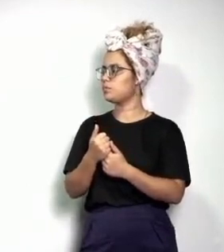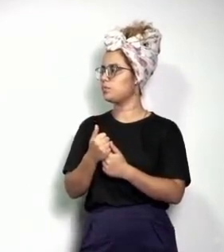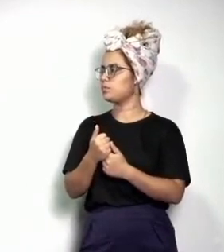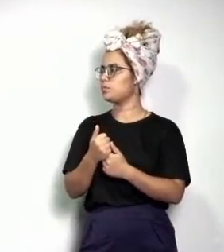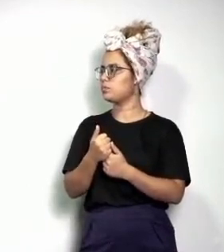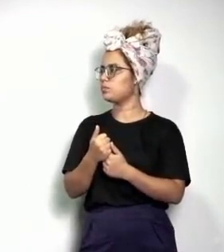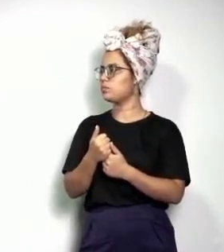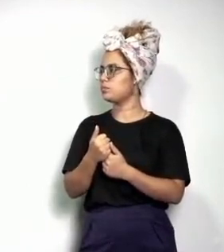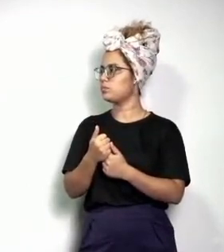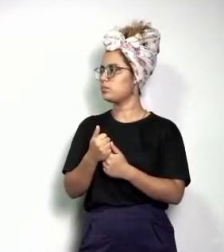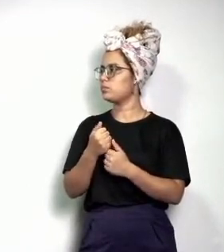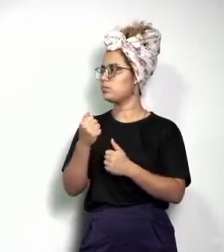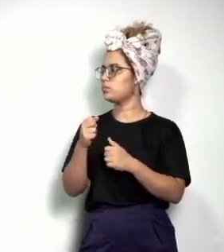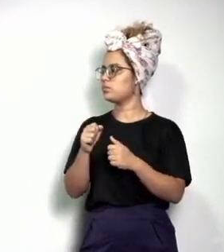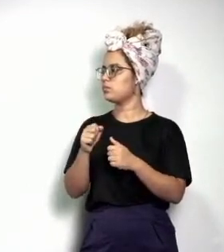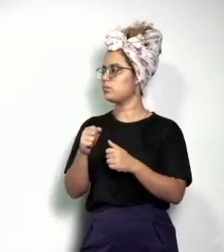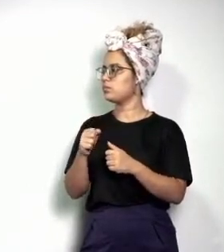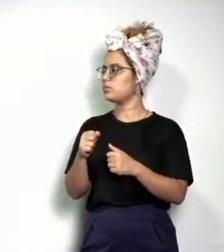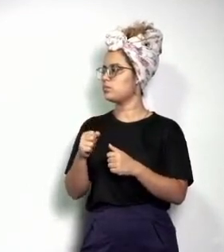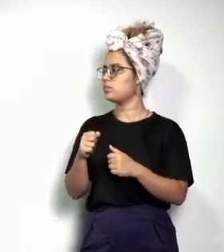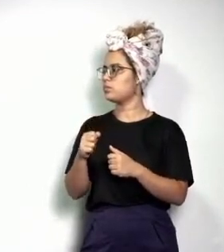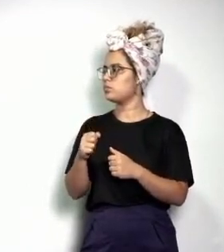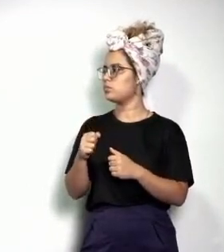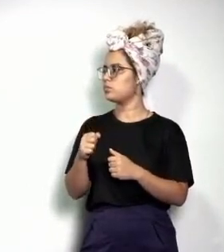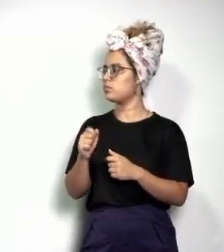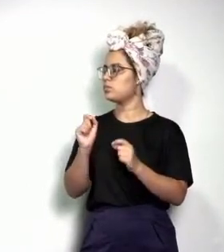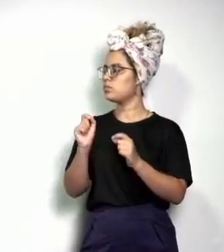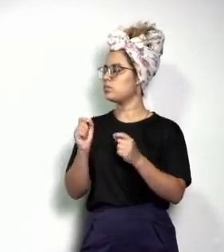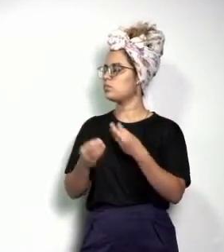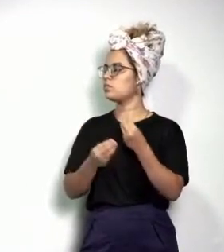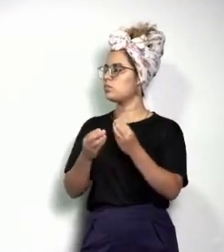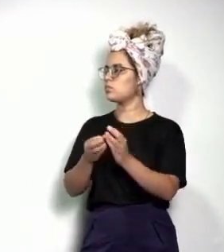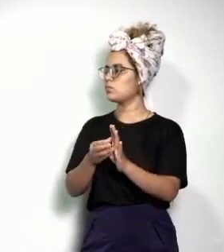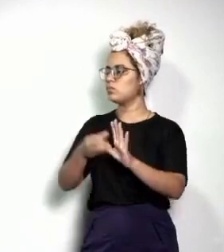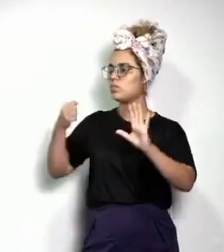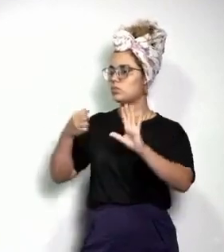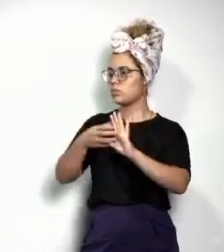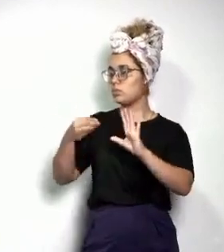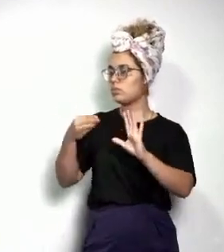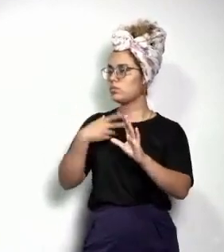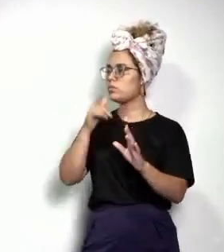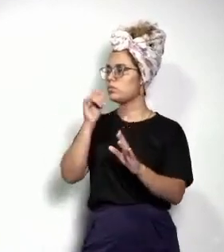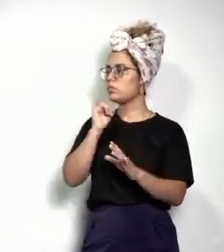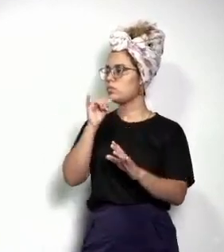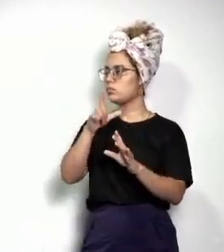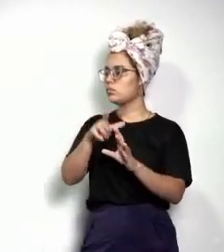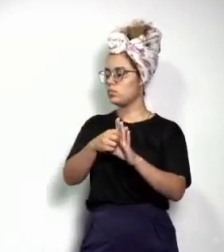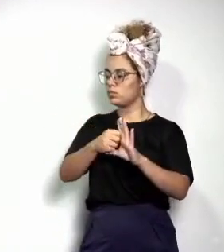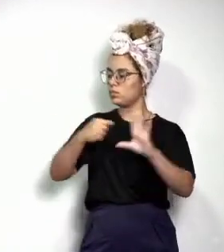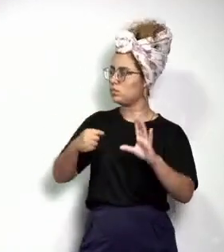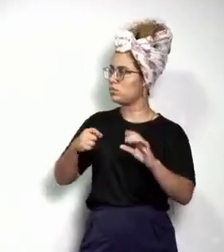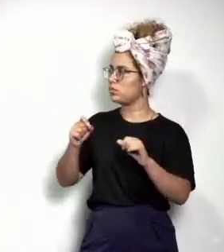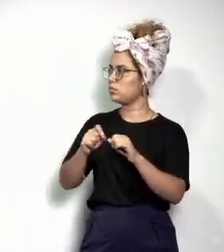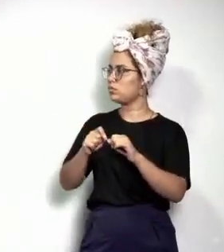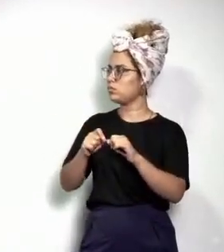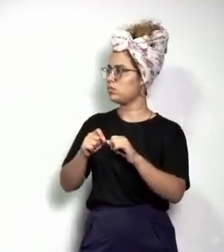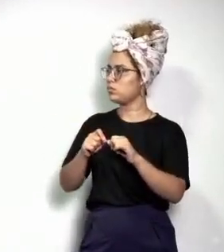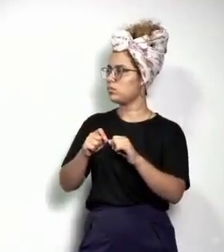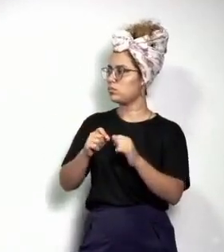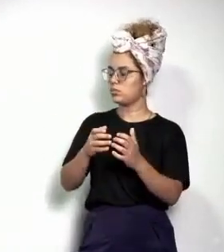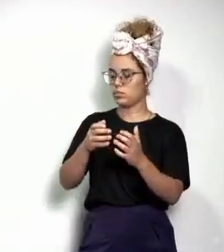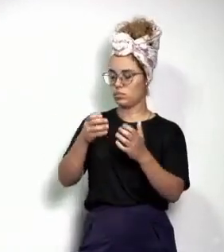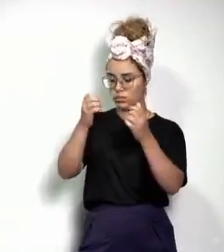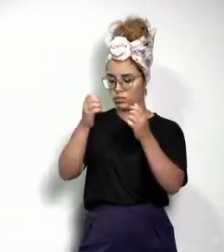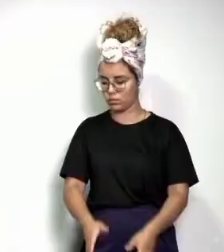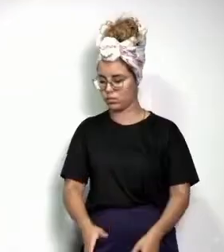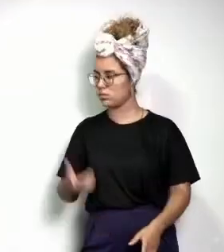jeito como você está puxando... Não, ela mesma. Do jeito como você está puxando, por exemplo, quando você tirar ele da longarina, ele vai cair no chão.